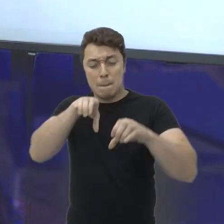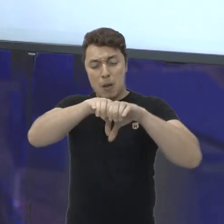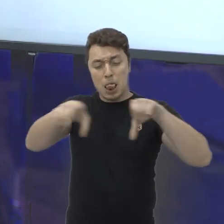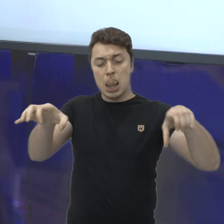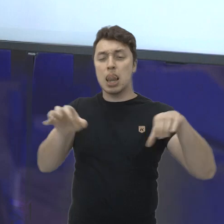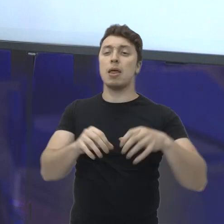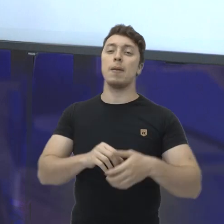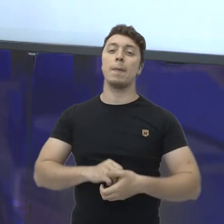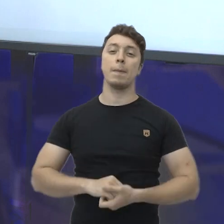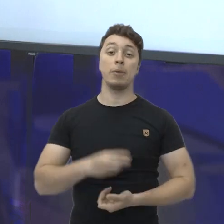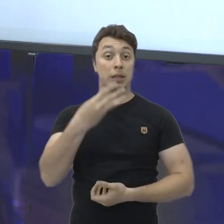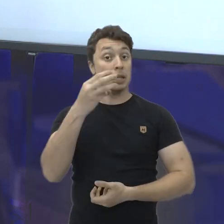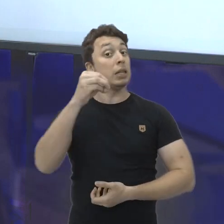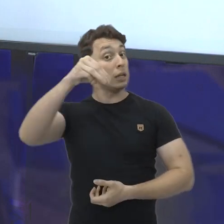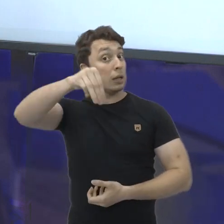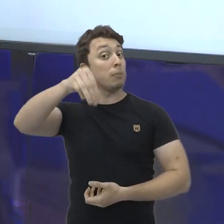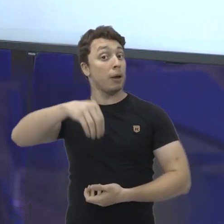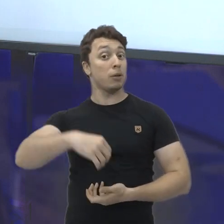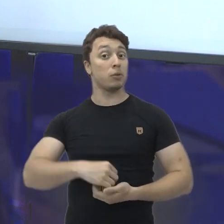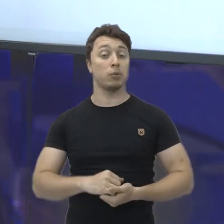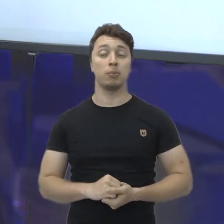rolo de 30 metros.